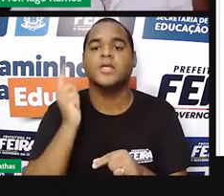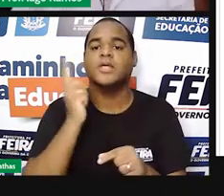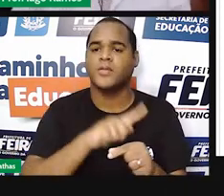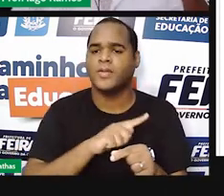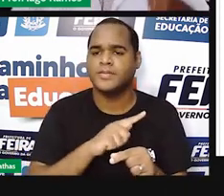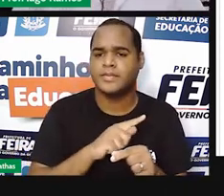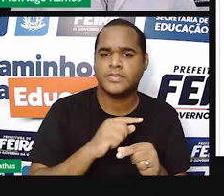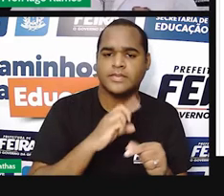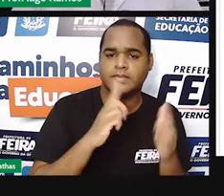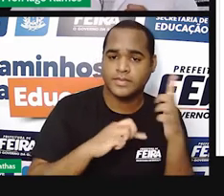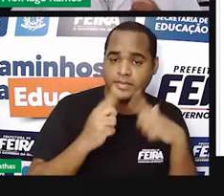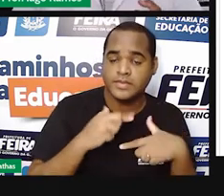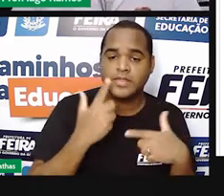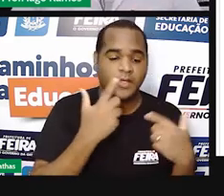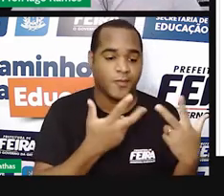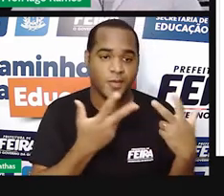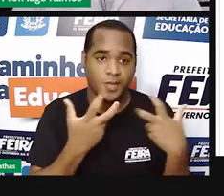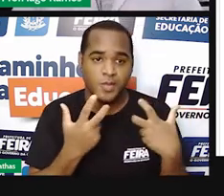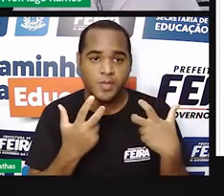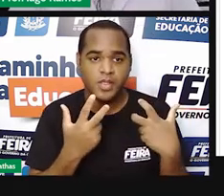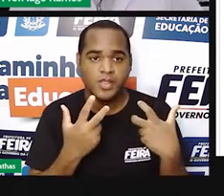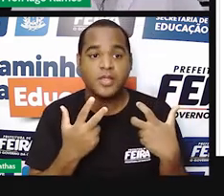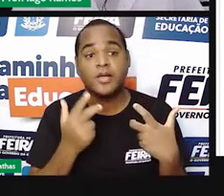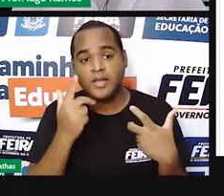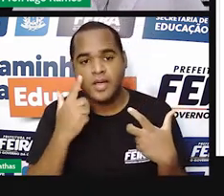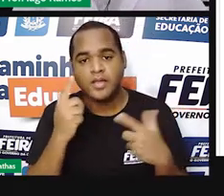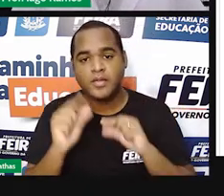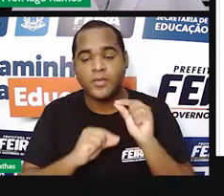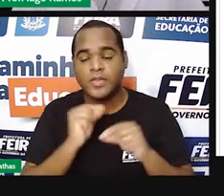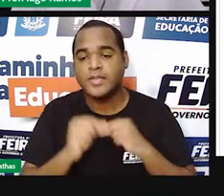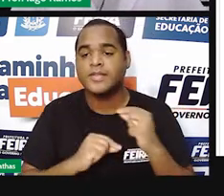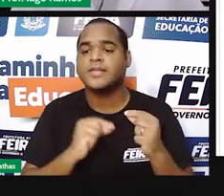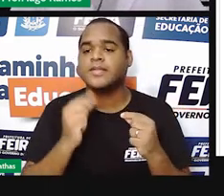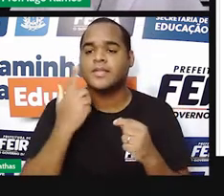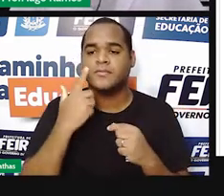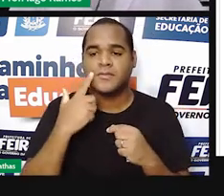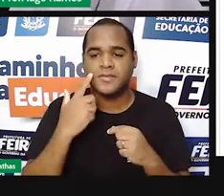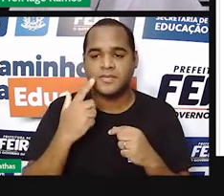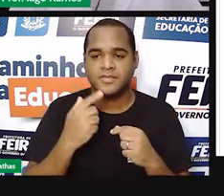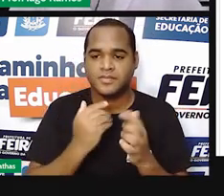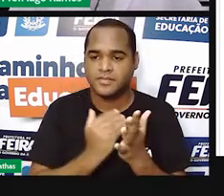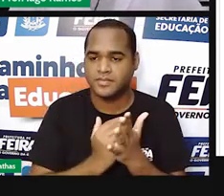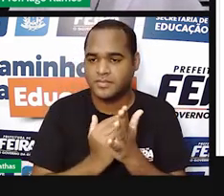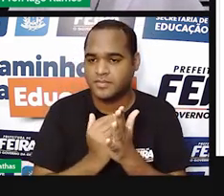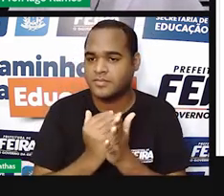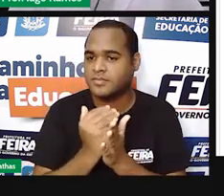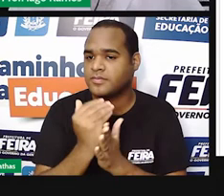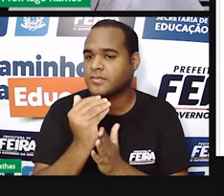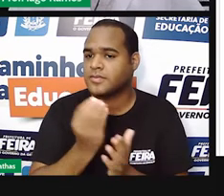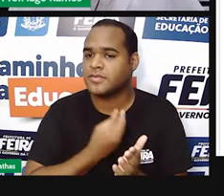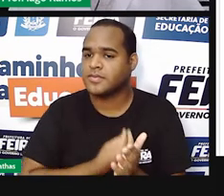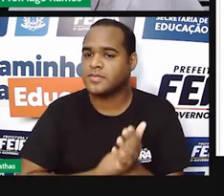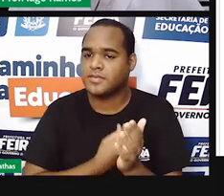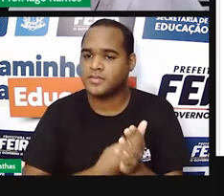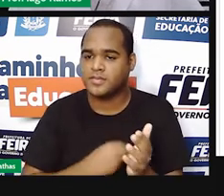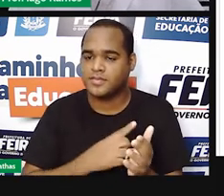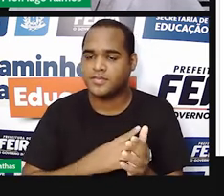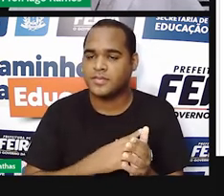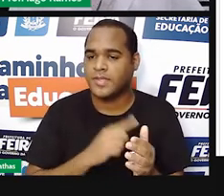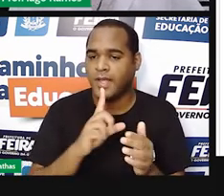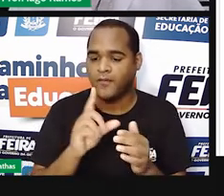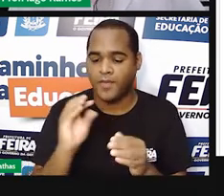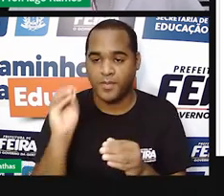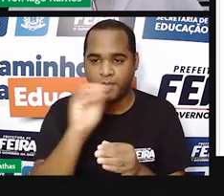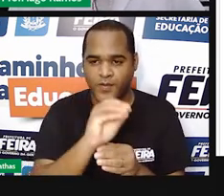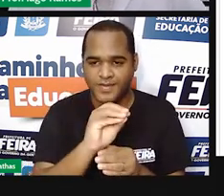é eu vou conseguir ganhar a partida Então vamos lá Acompanha comigo eu vou pegar e vou colocar aqui